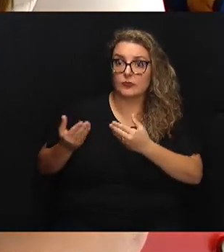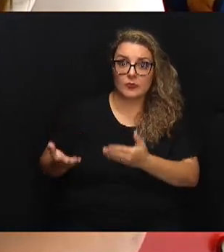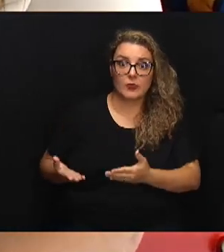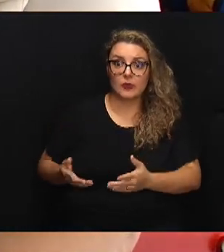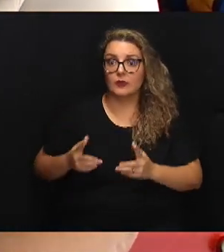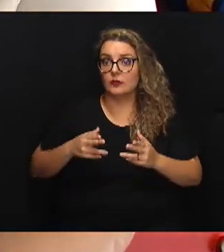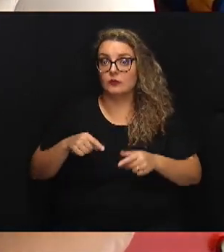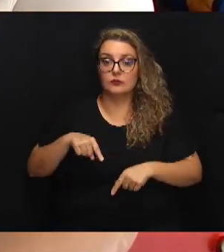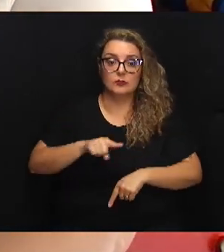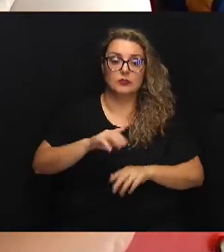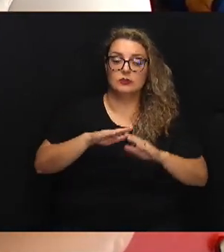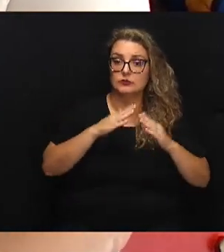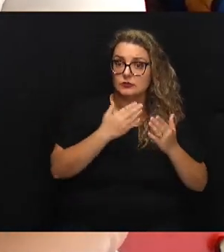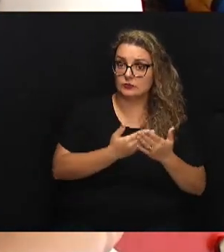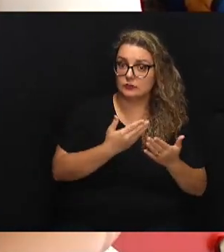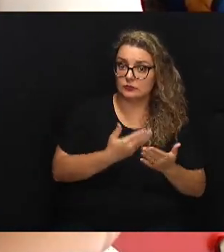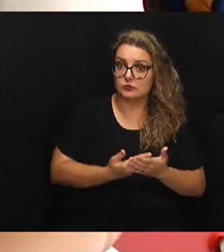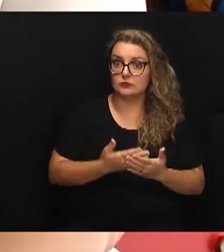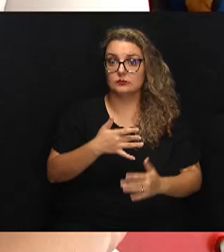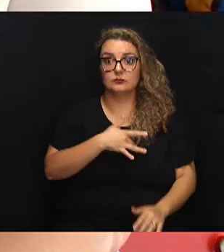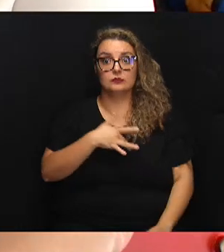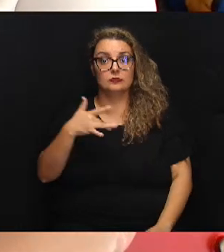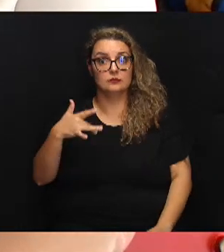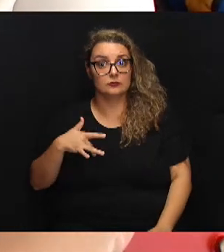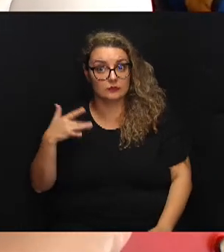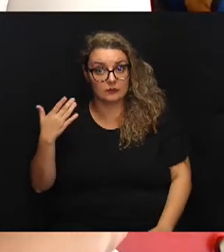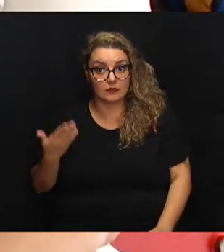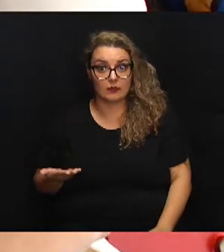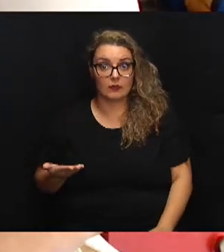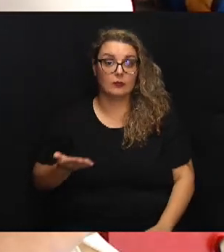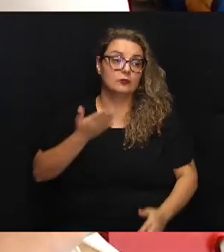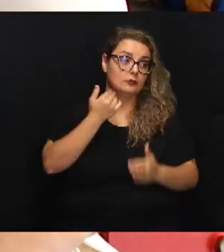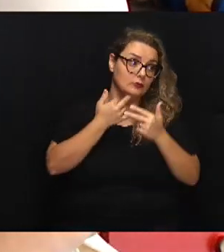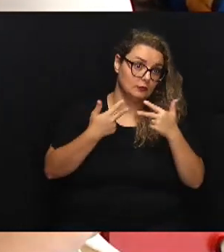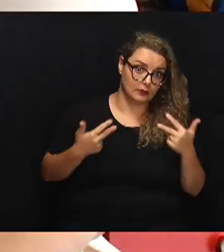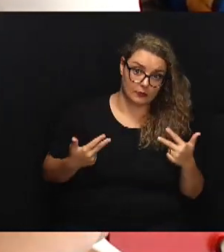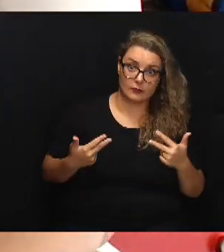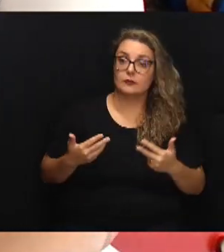a escola, né, a saúde, a alimentação,